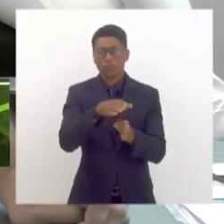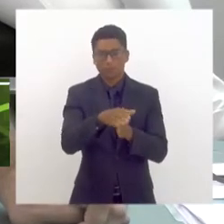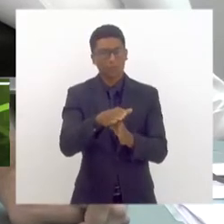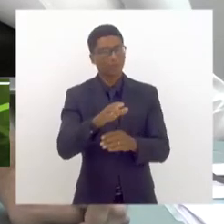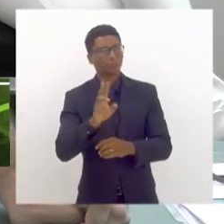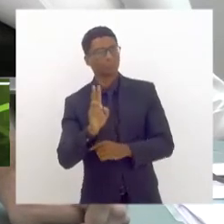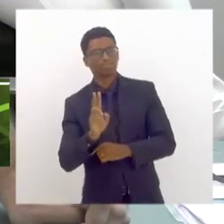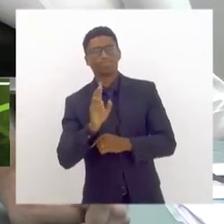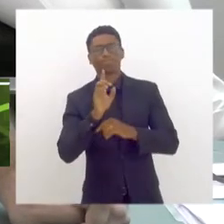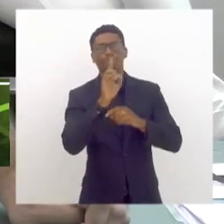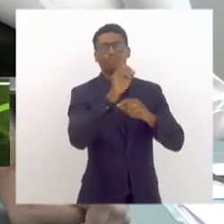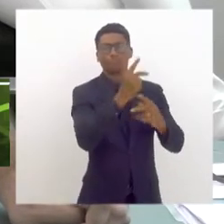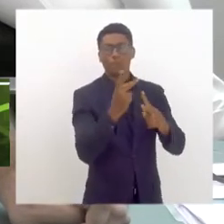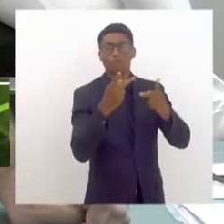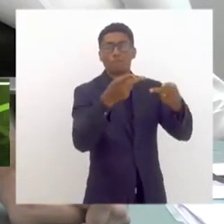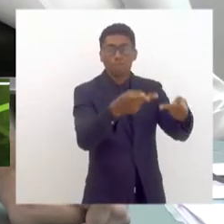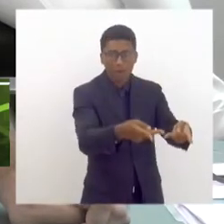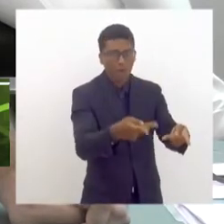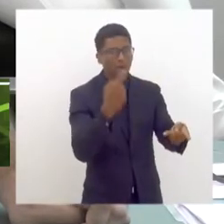é regular. Tá?